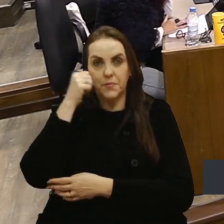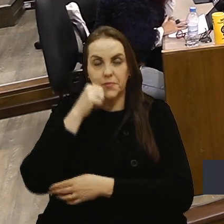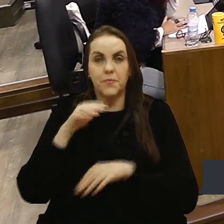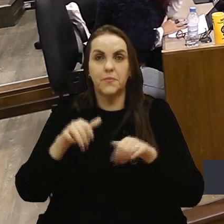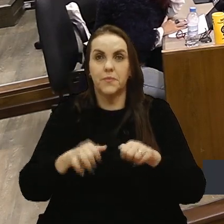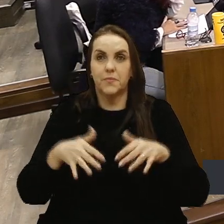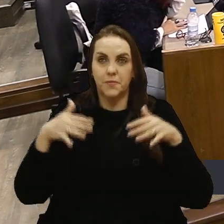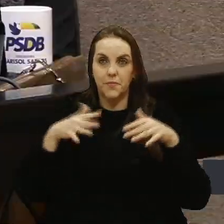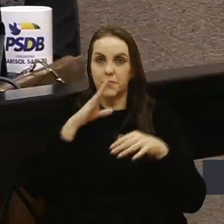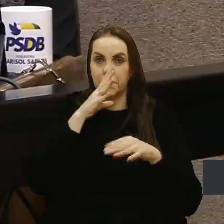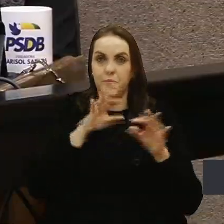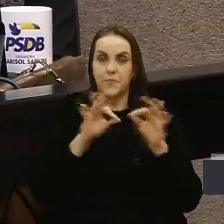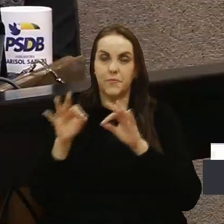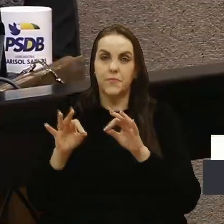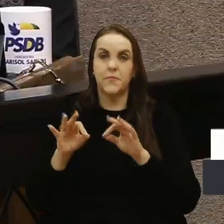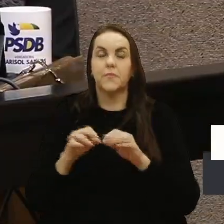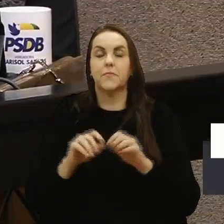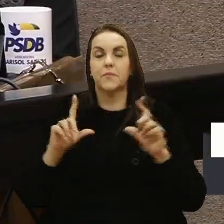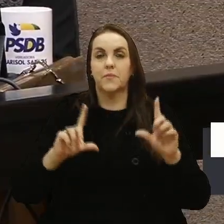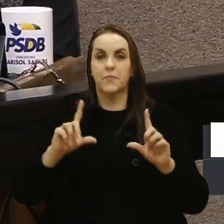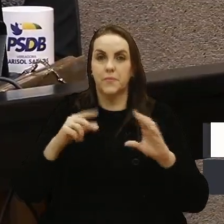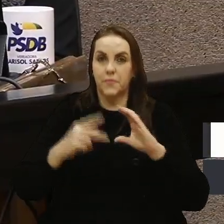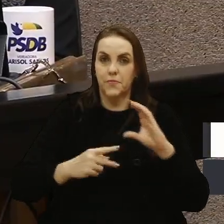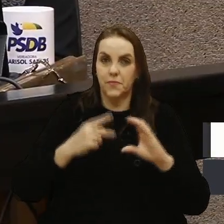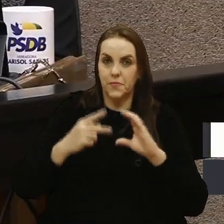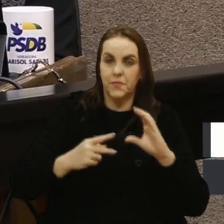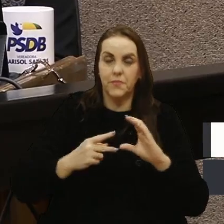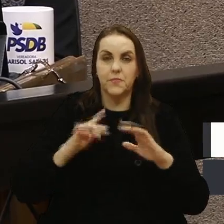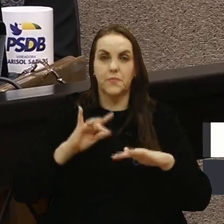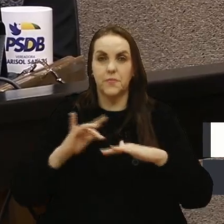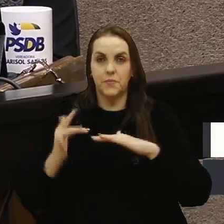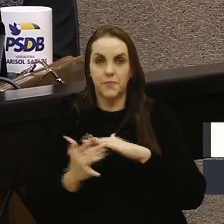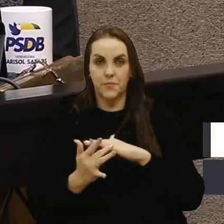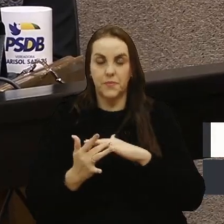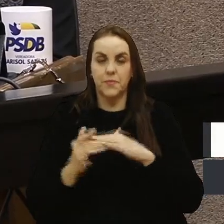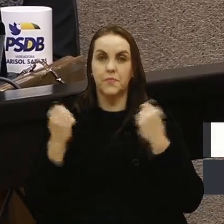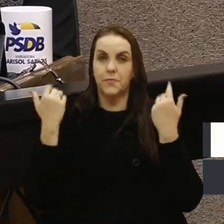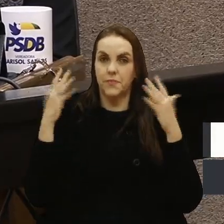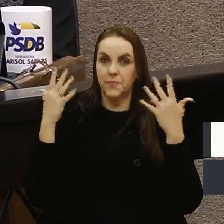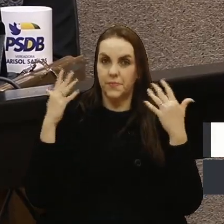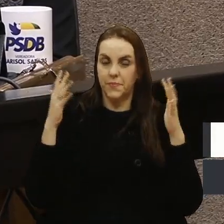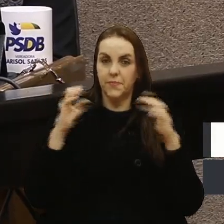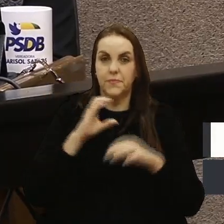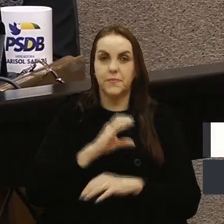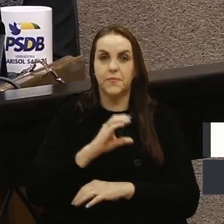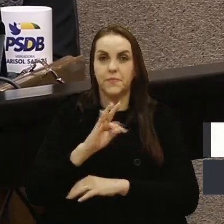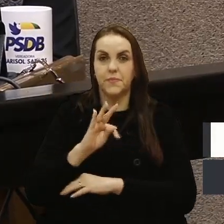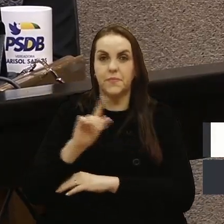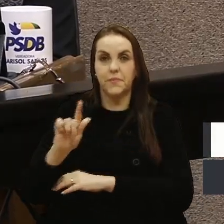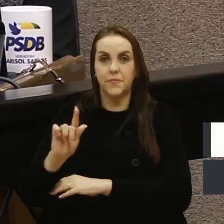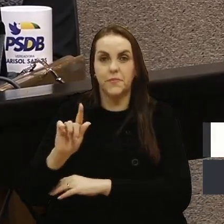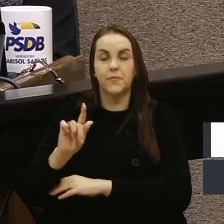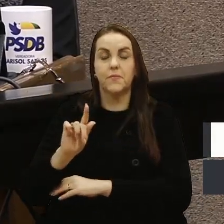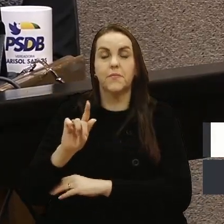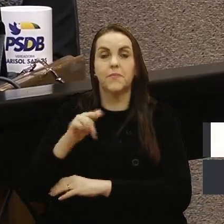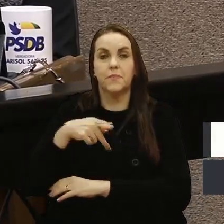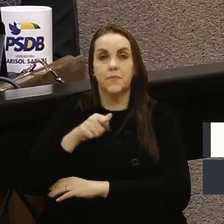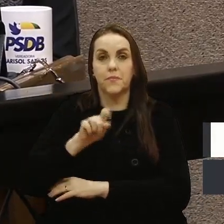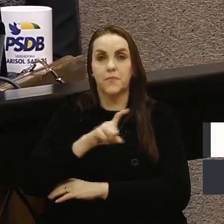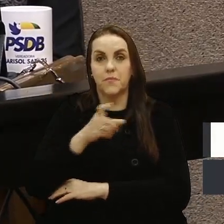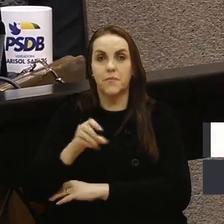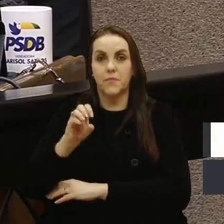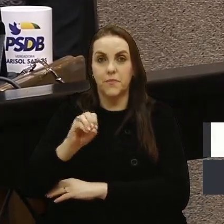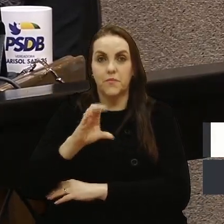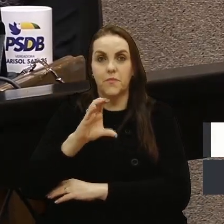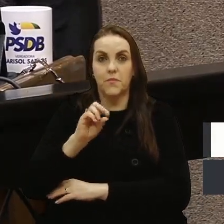também pela TV Câmara e pelas redes sociais, o meu voto de congratulações vai ao CTG Paixão Cortes, que organizou no último final de